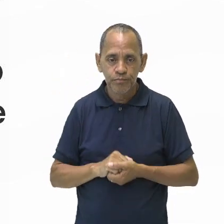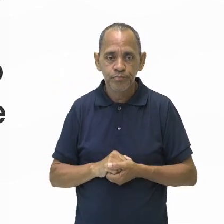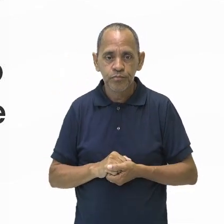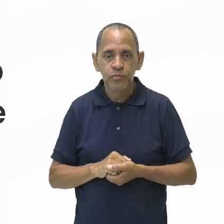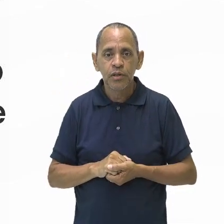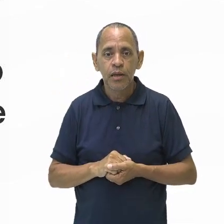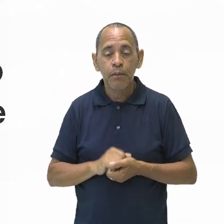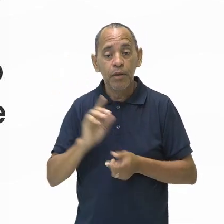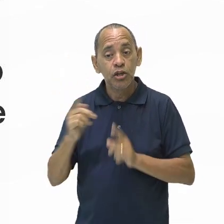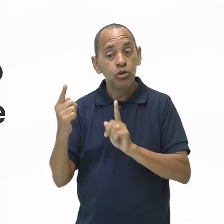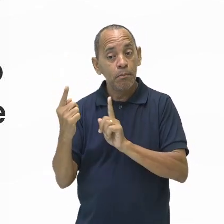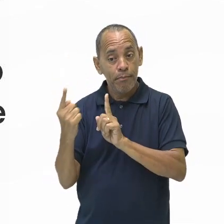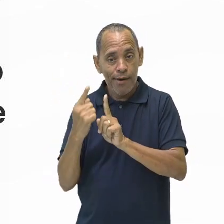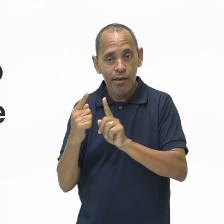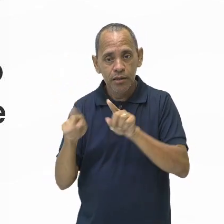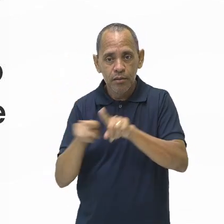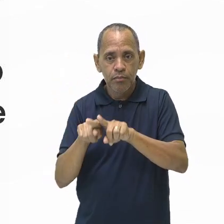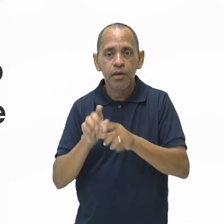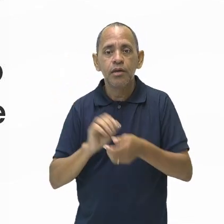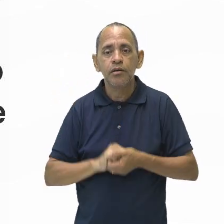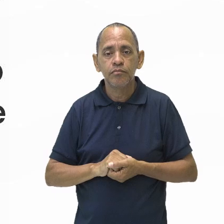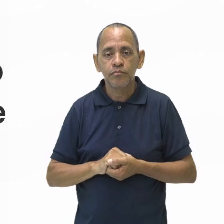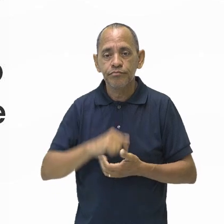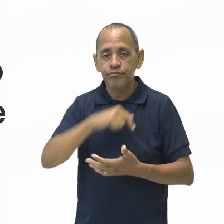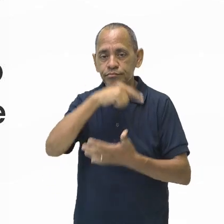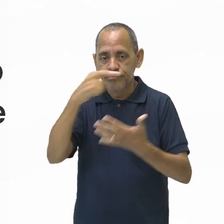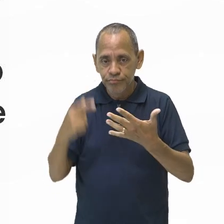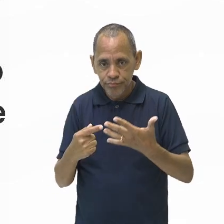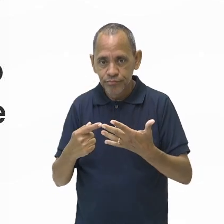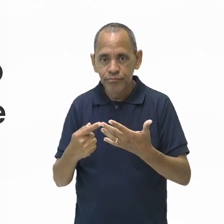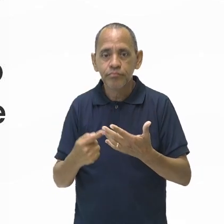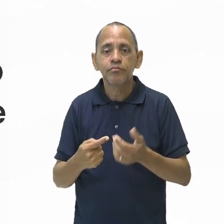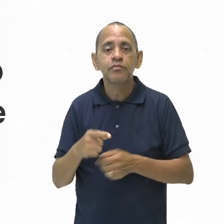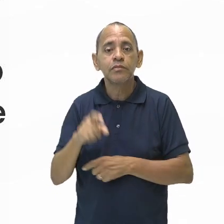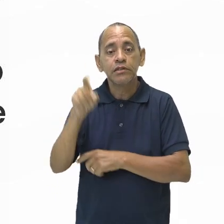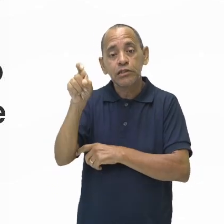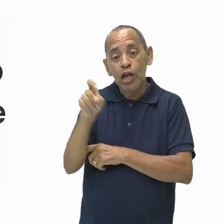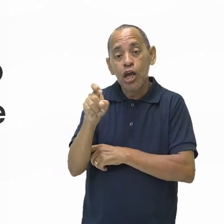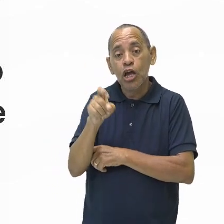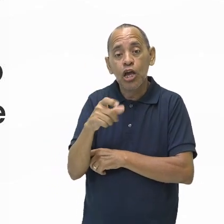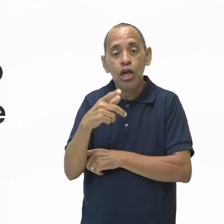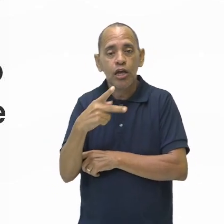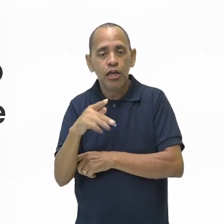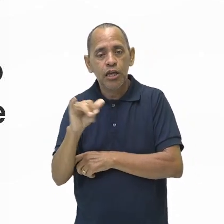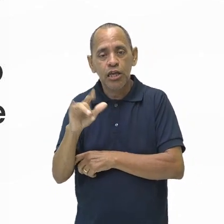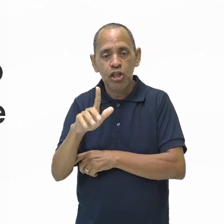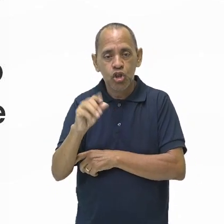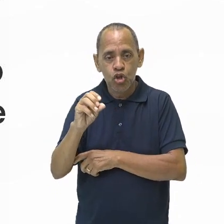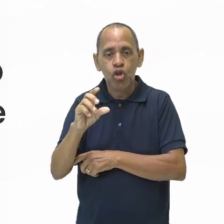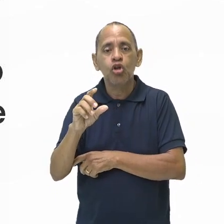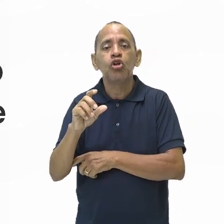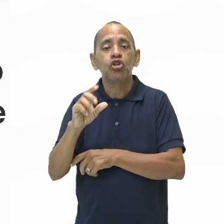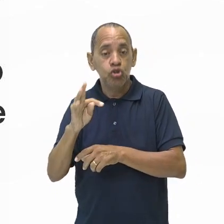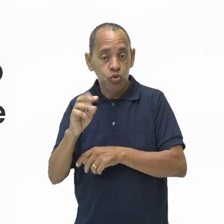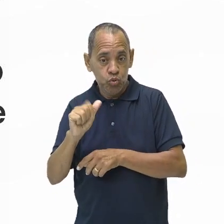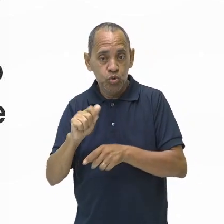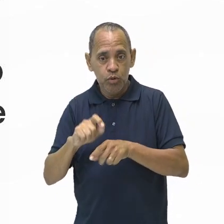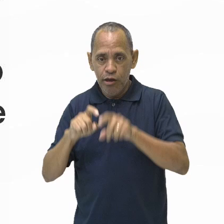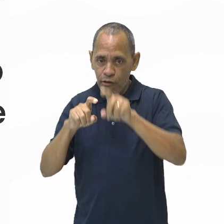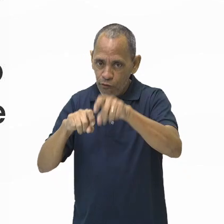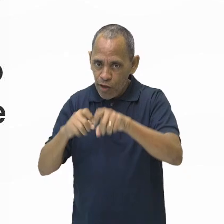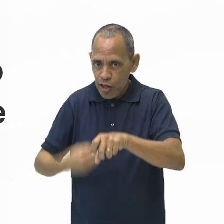acompanha Cooper, Matt McConaughey, ex-piloto da NASA que vive uma vida tranquila em uma fazenda com seus filhos. Em meio a um